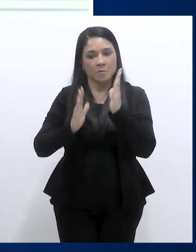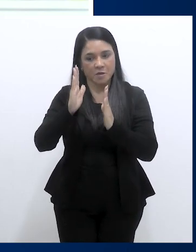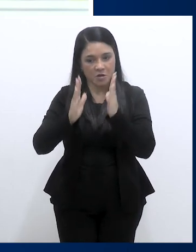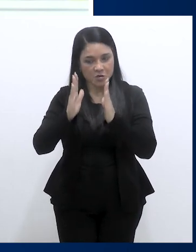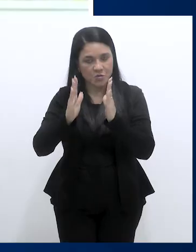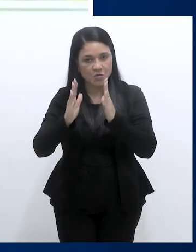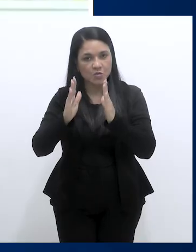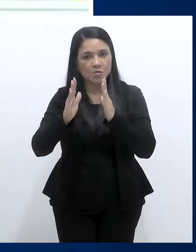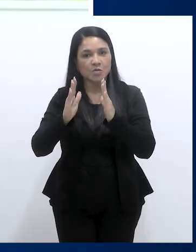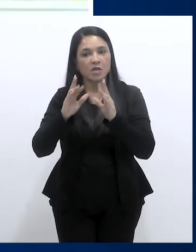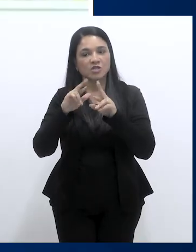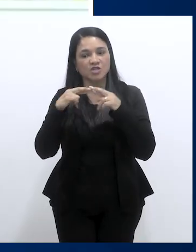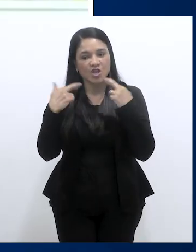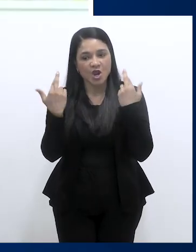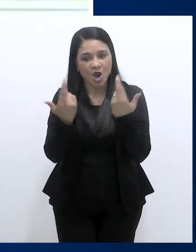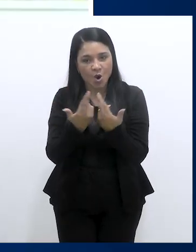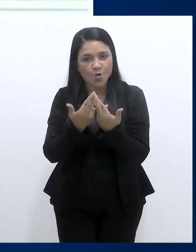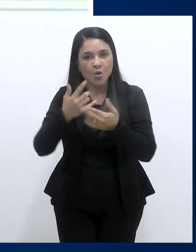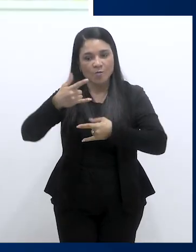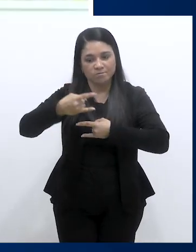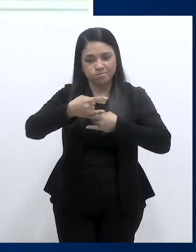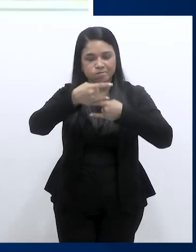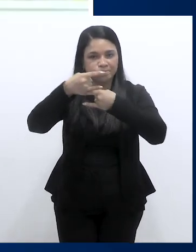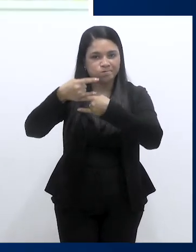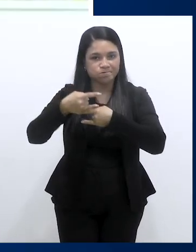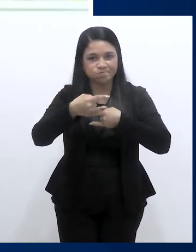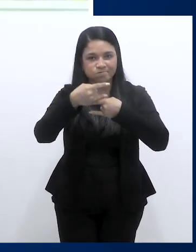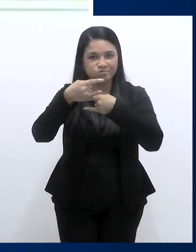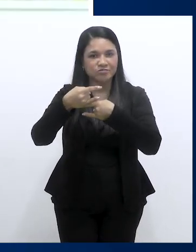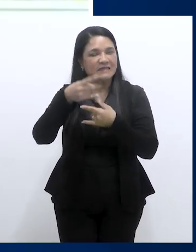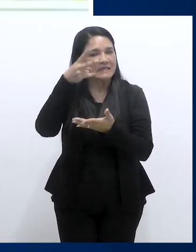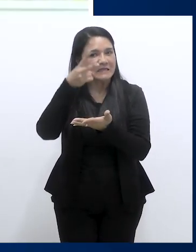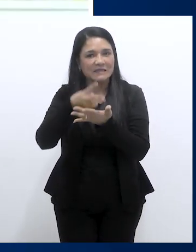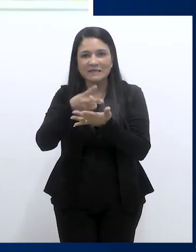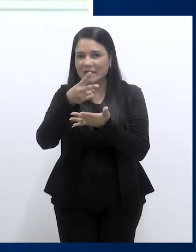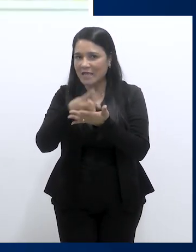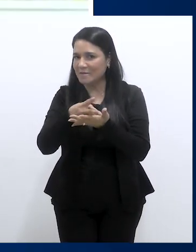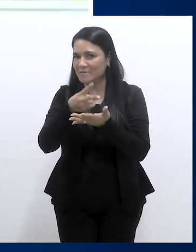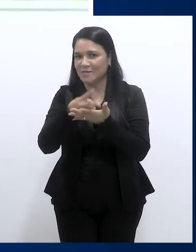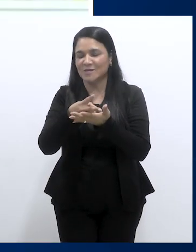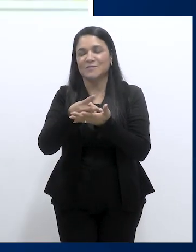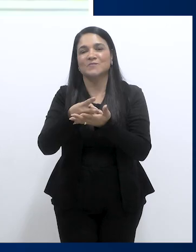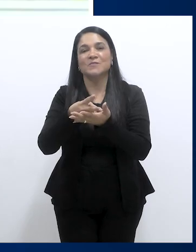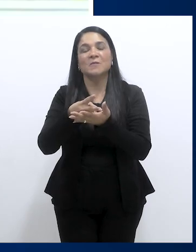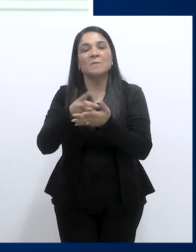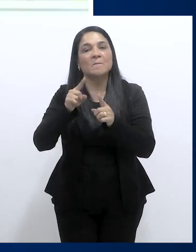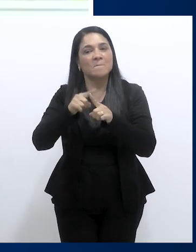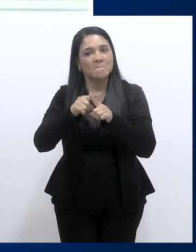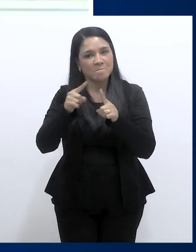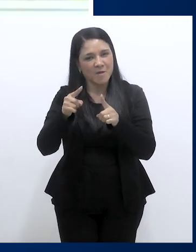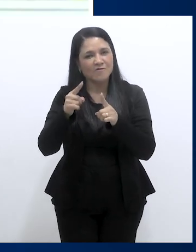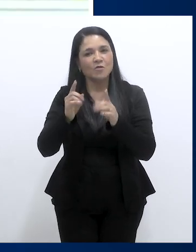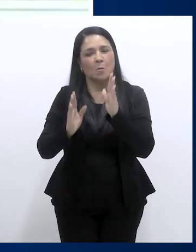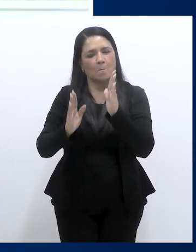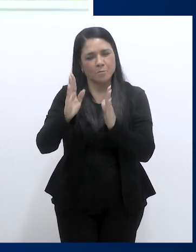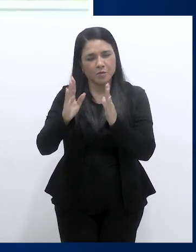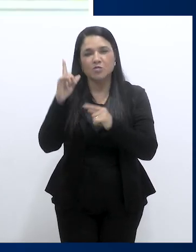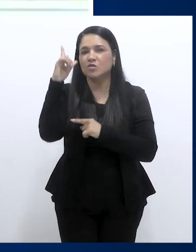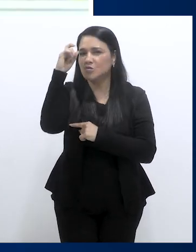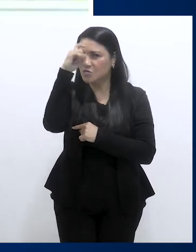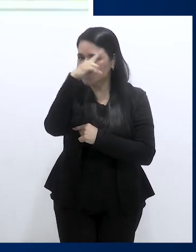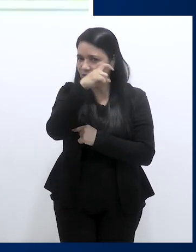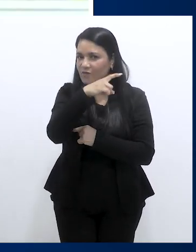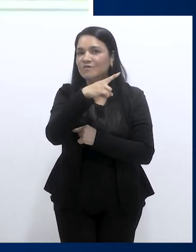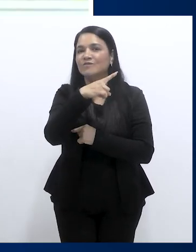única época em que a gente se reunia por Zoom, nós nunca deixamos de nos reunir, mas foi uma época